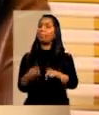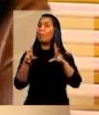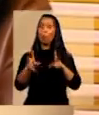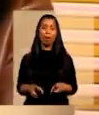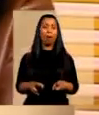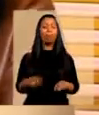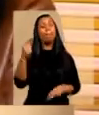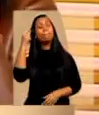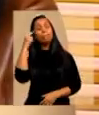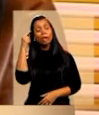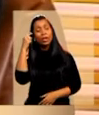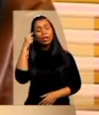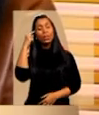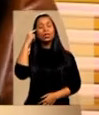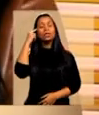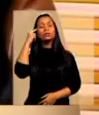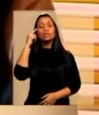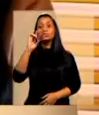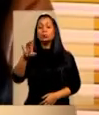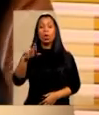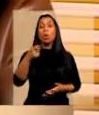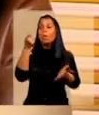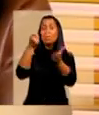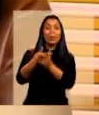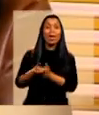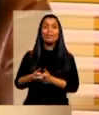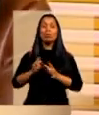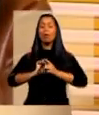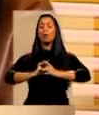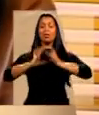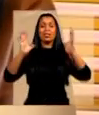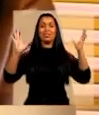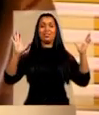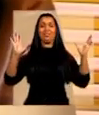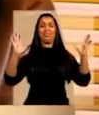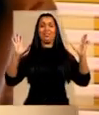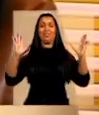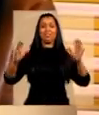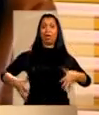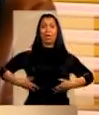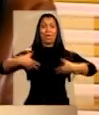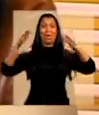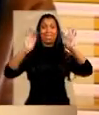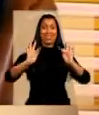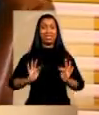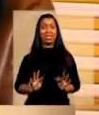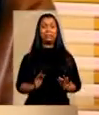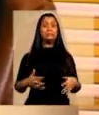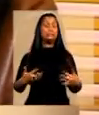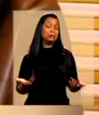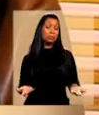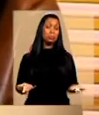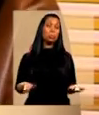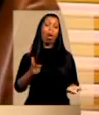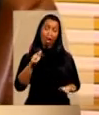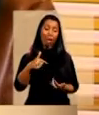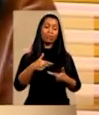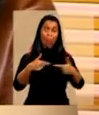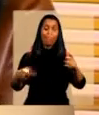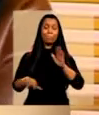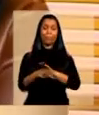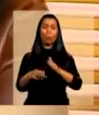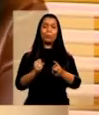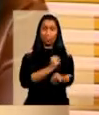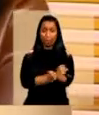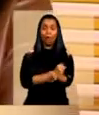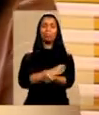coisa. Ele pensa, então, só o fato dele comprar já libera a substância da dopamina, então é esse efeito